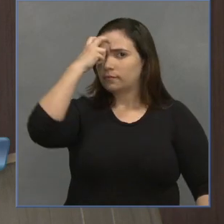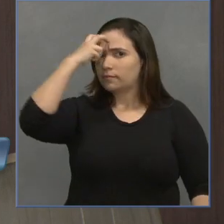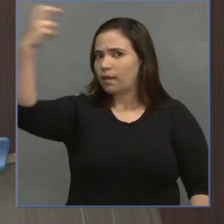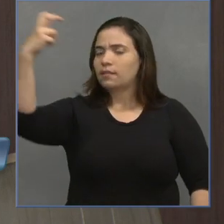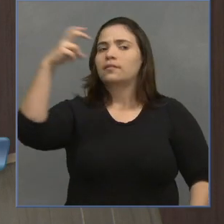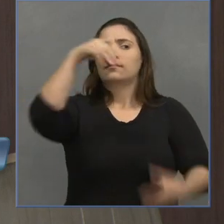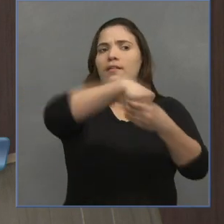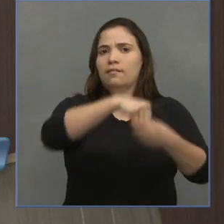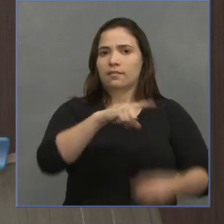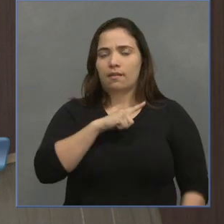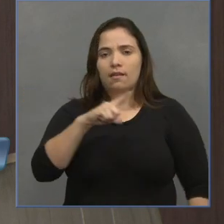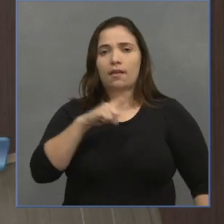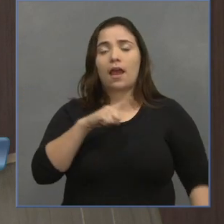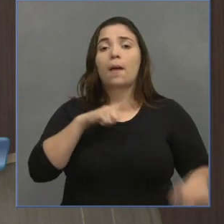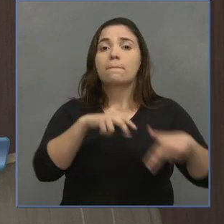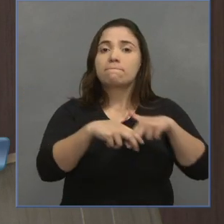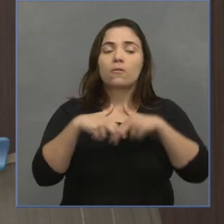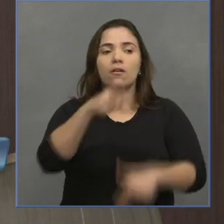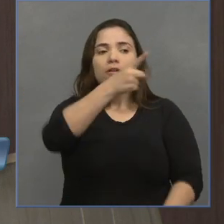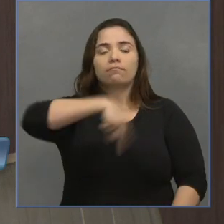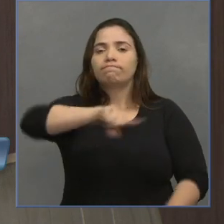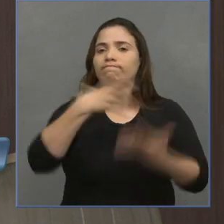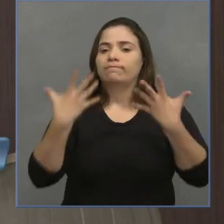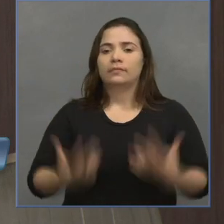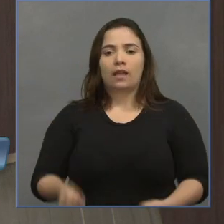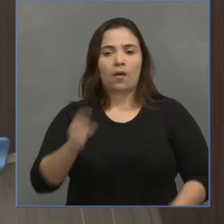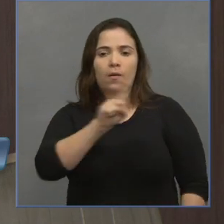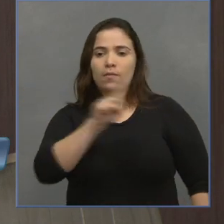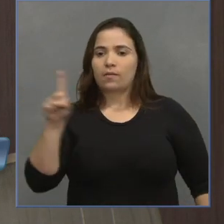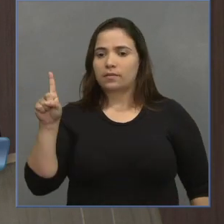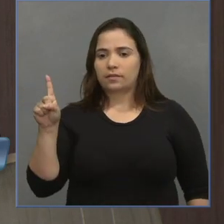estão recusando